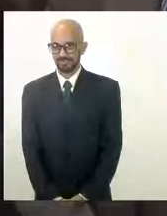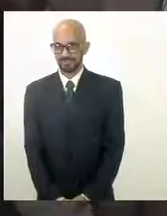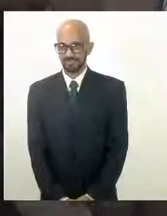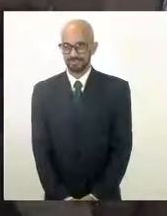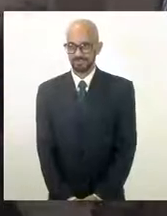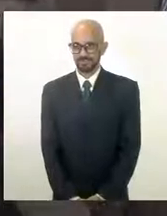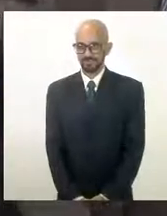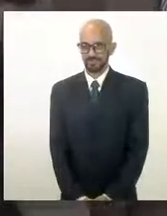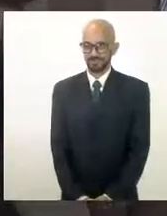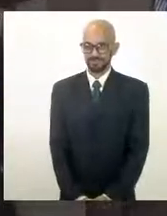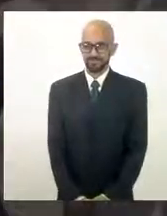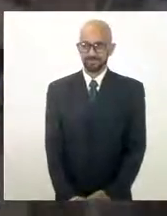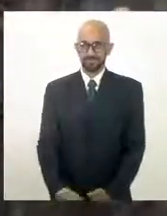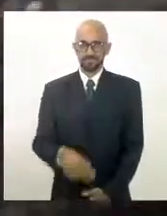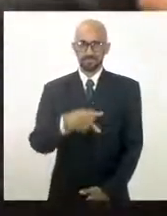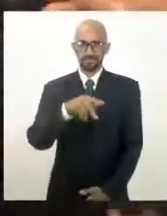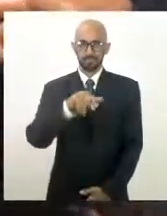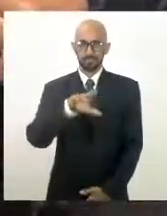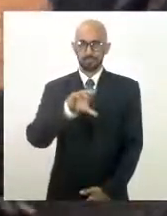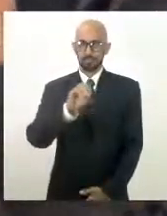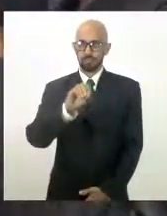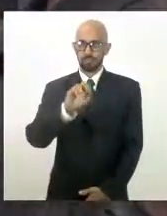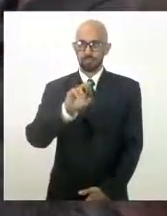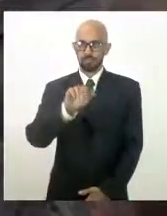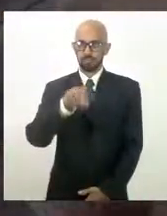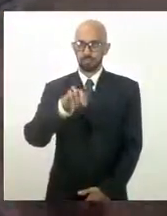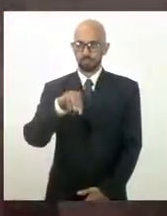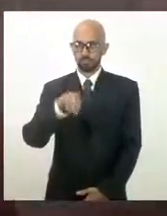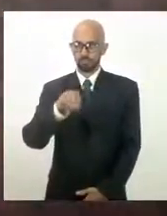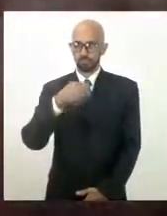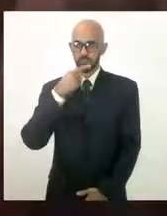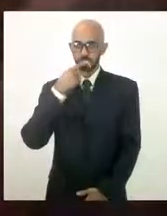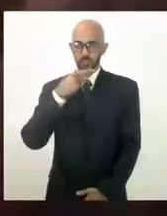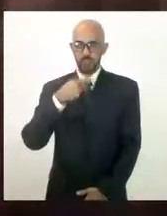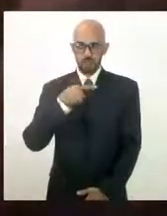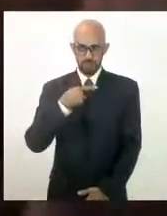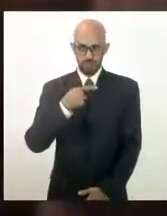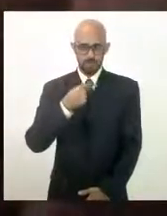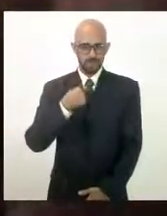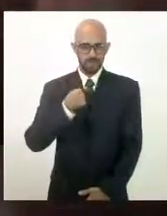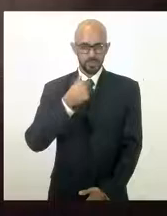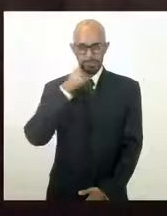O Paulo Ramos disse que minha mãe me deu a luz